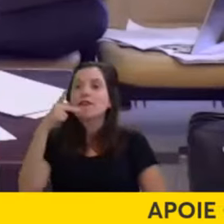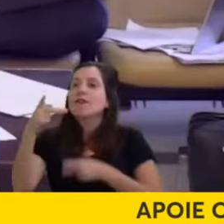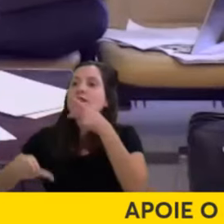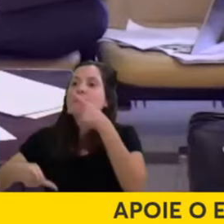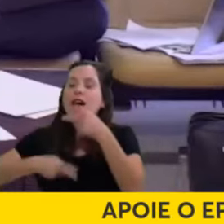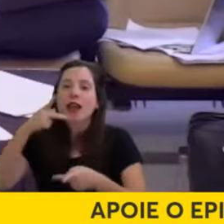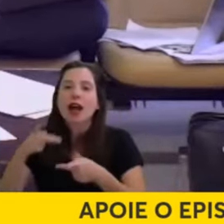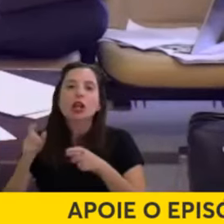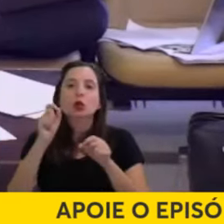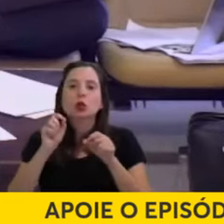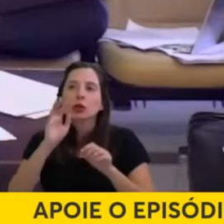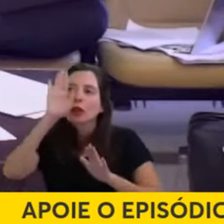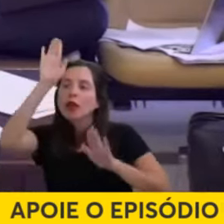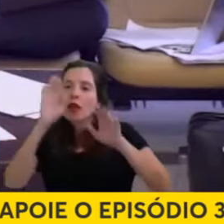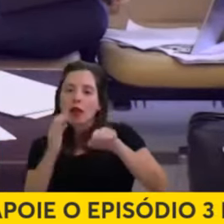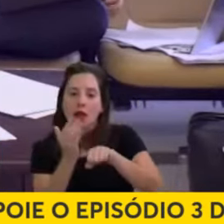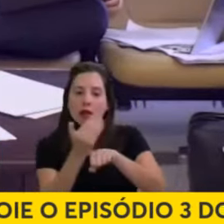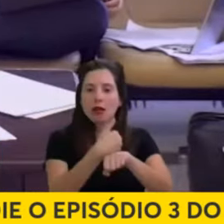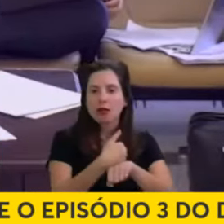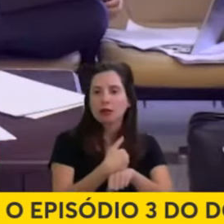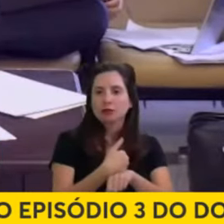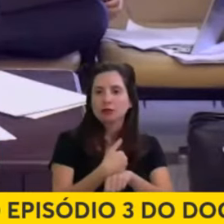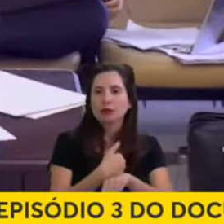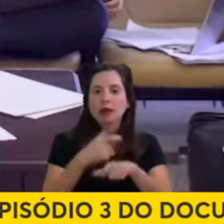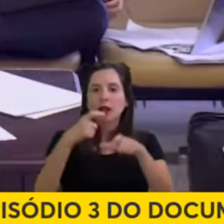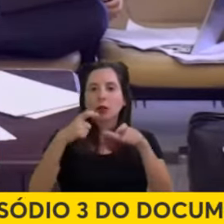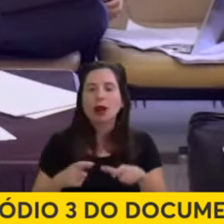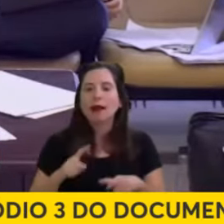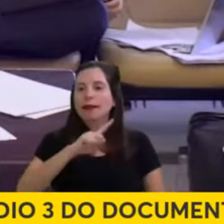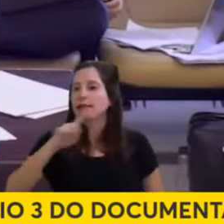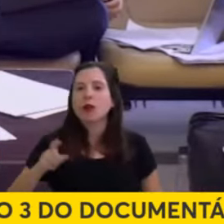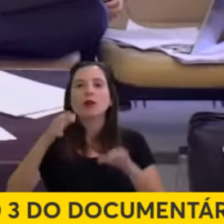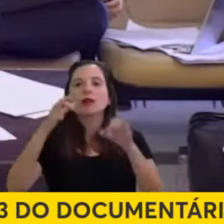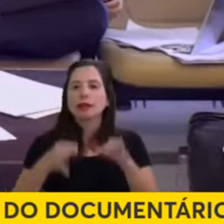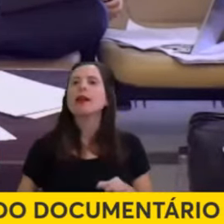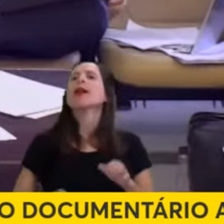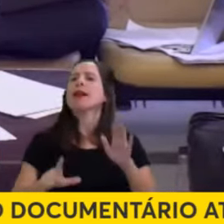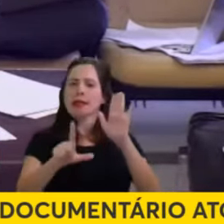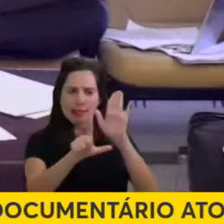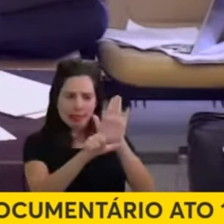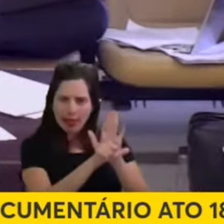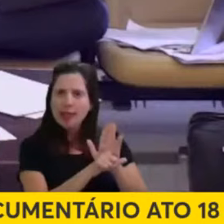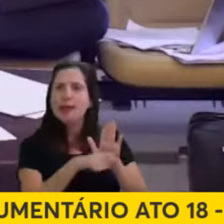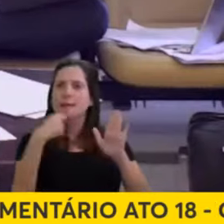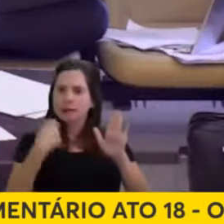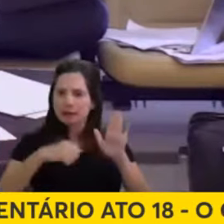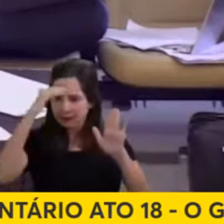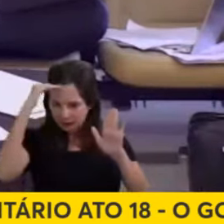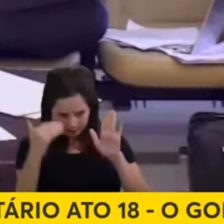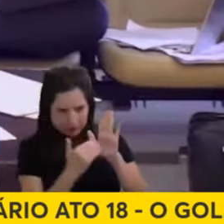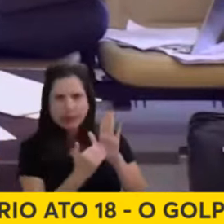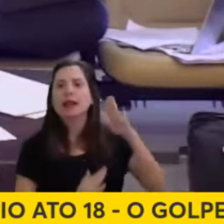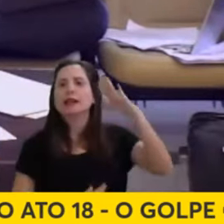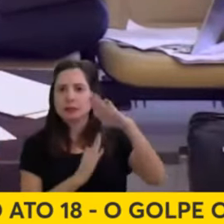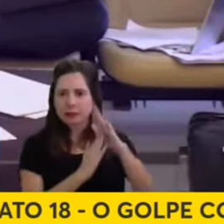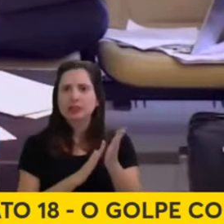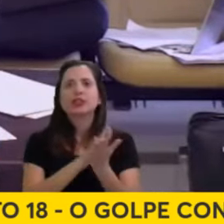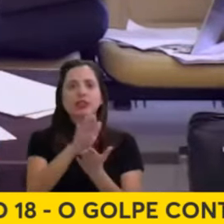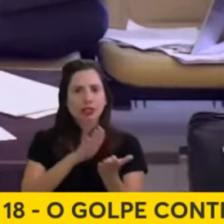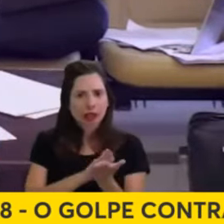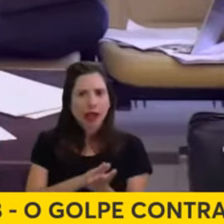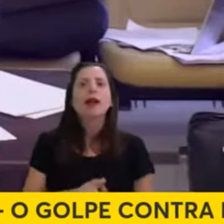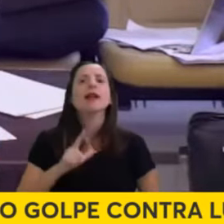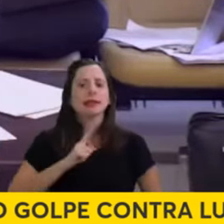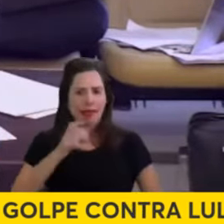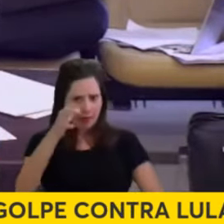pré-campanha é terra sem lei porque não é nós temos sim uma lei muito clara sobre limite de gastos nós temos sim jurisprudência muito